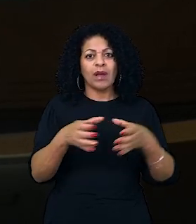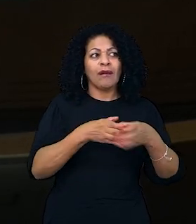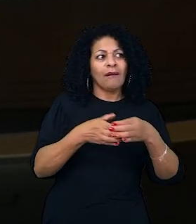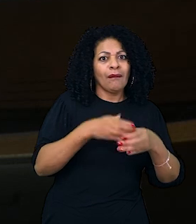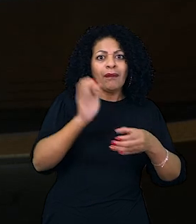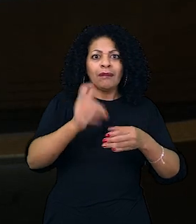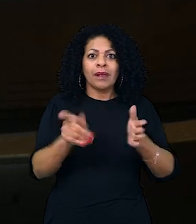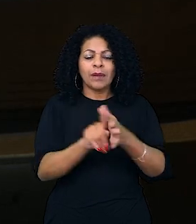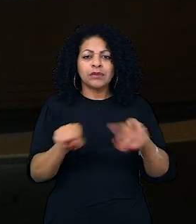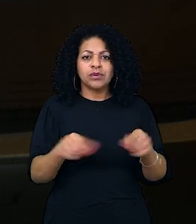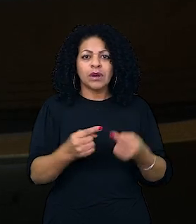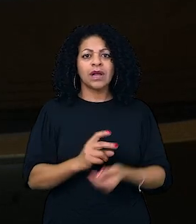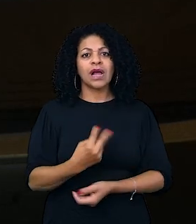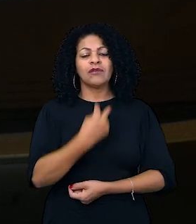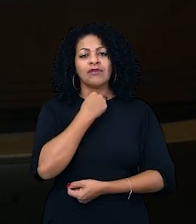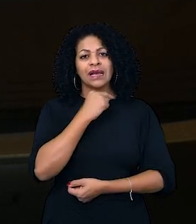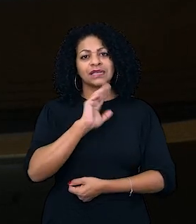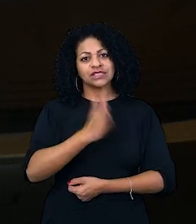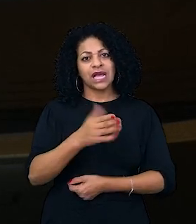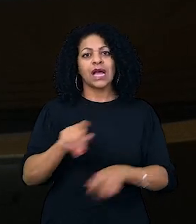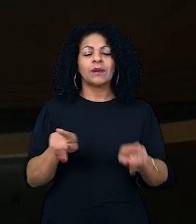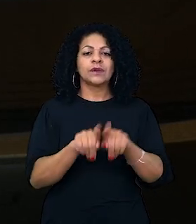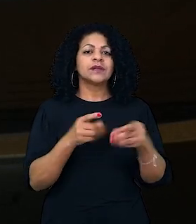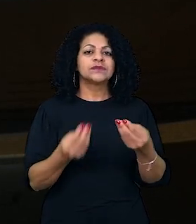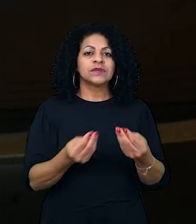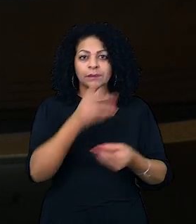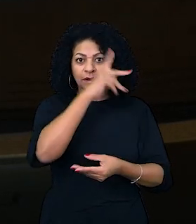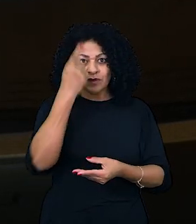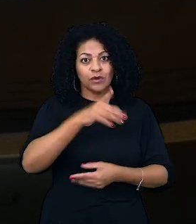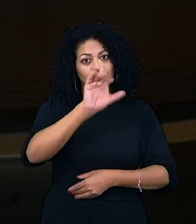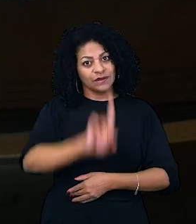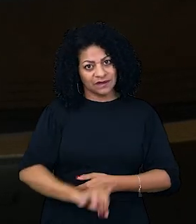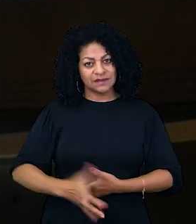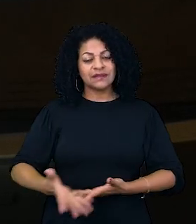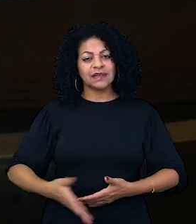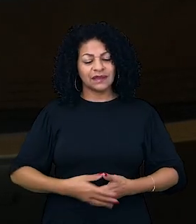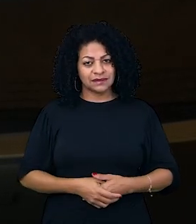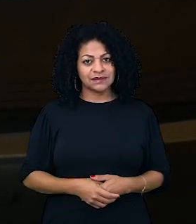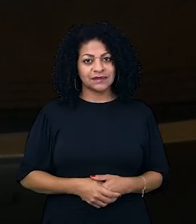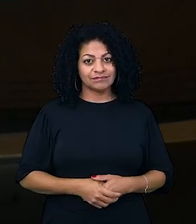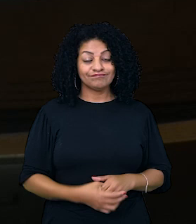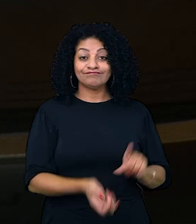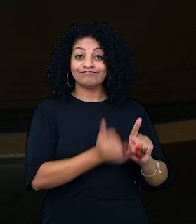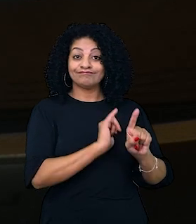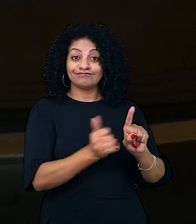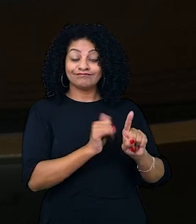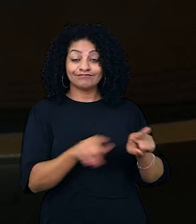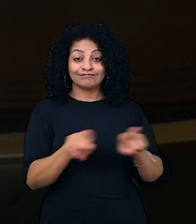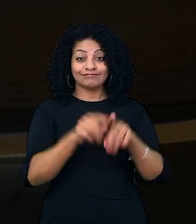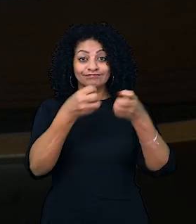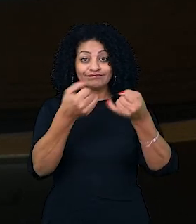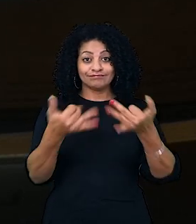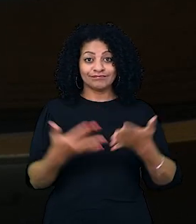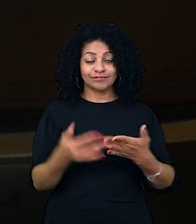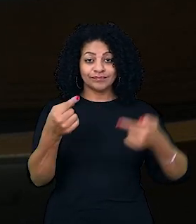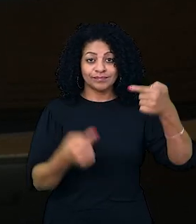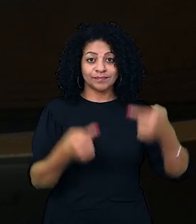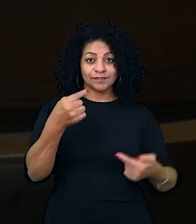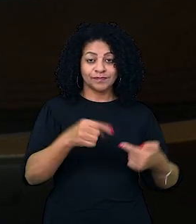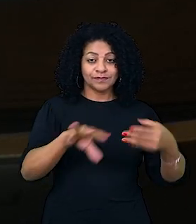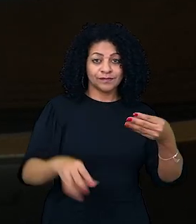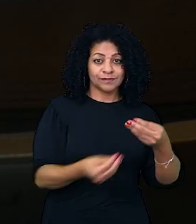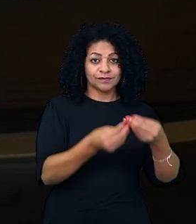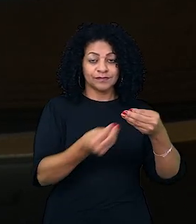com vagas reservadas às pessoas com deficiência. A relatora enfatizou que as políticas